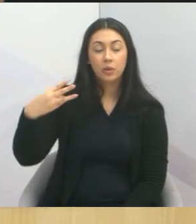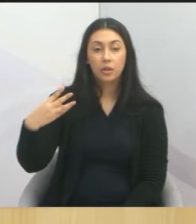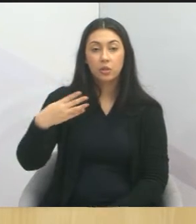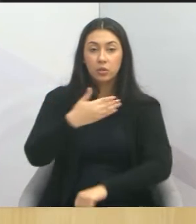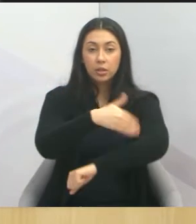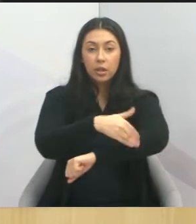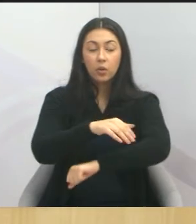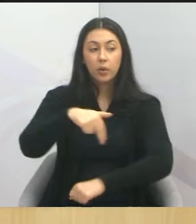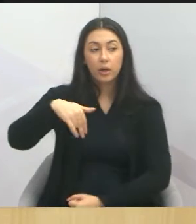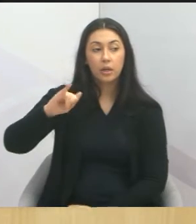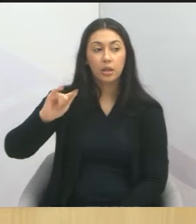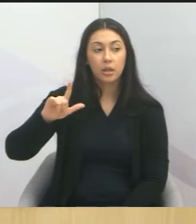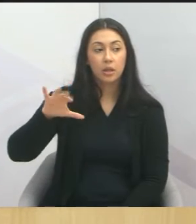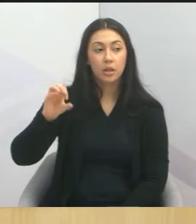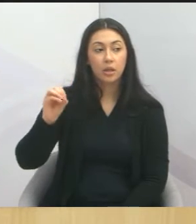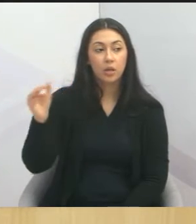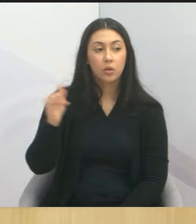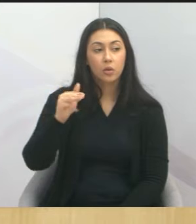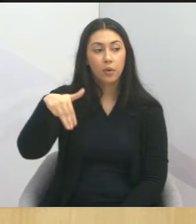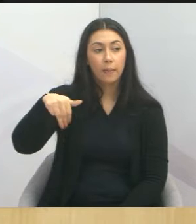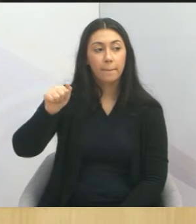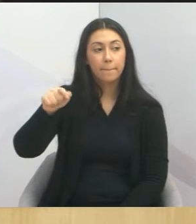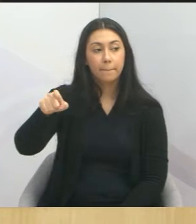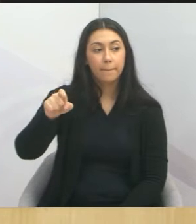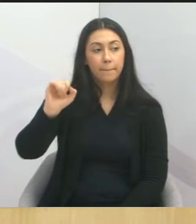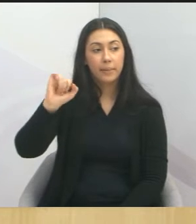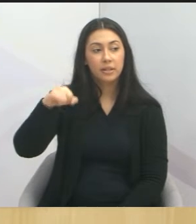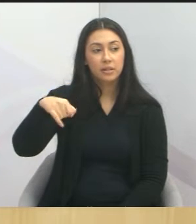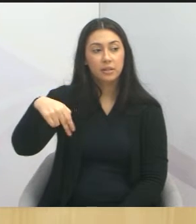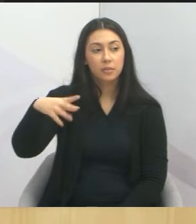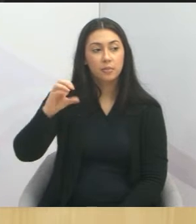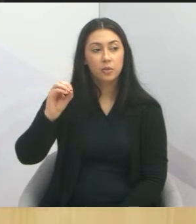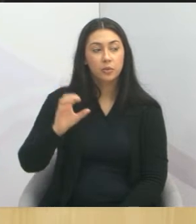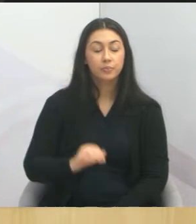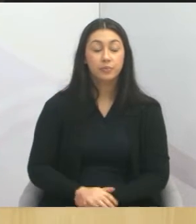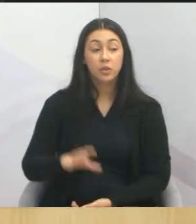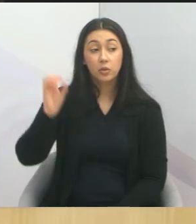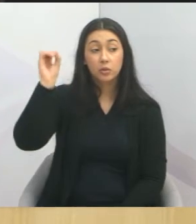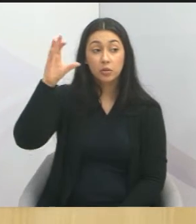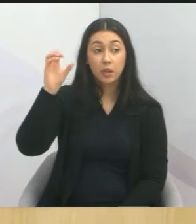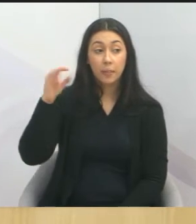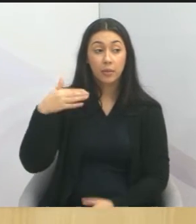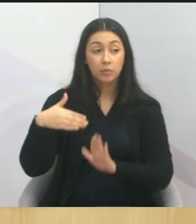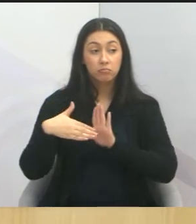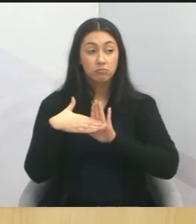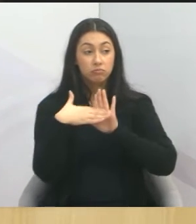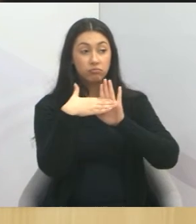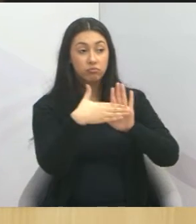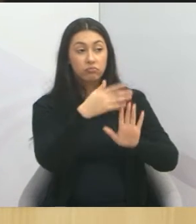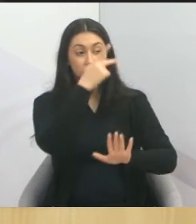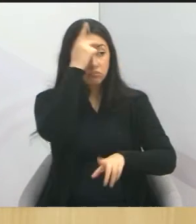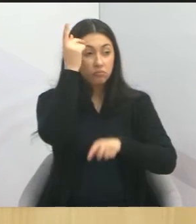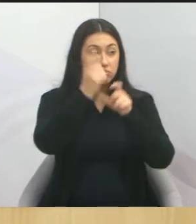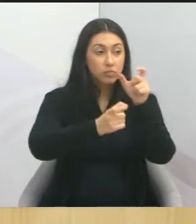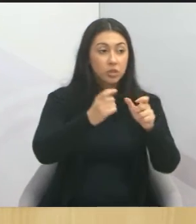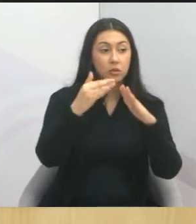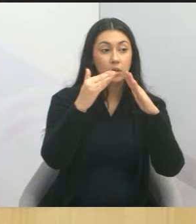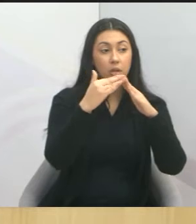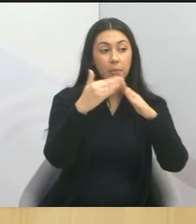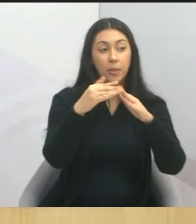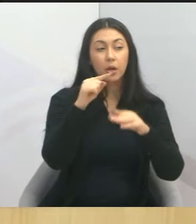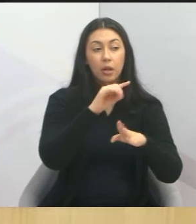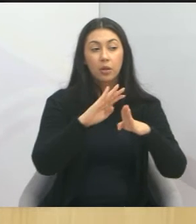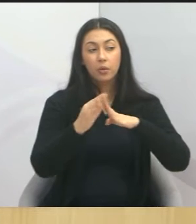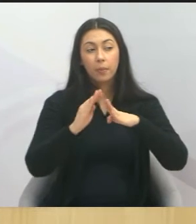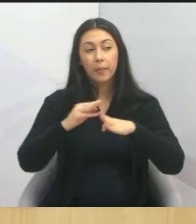874 Em ambos os lados no município de Jacareí e semáforo beneficiará os moradores do Jardim